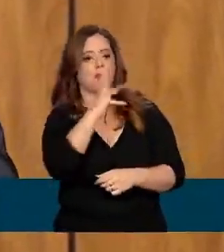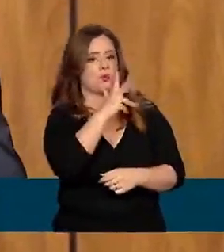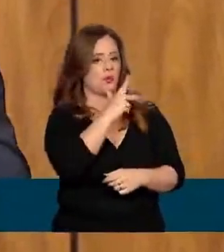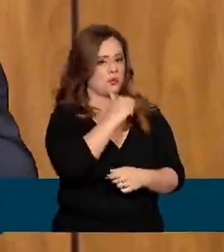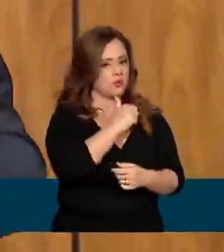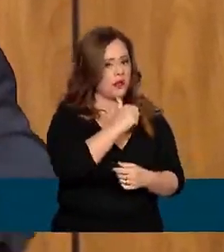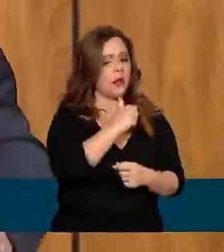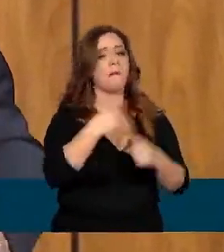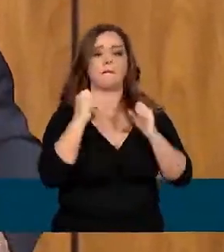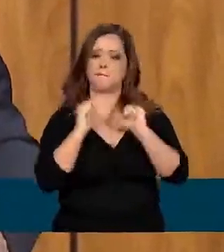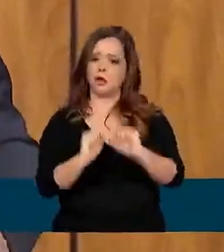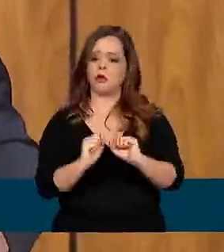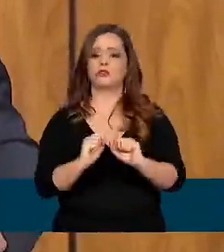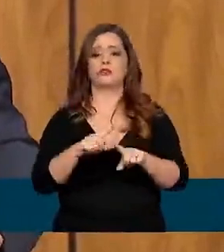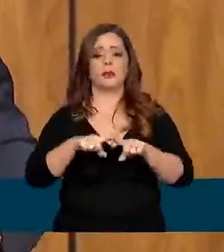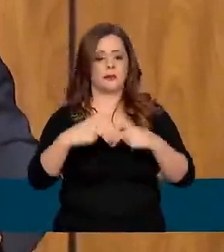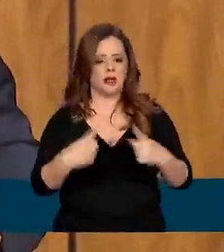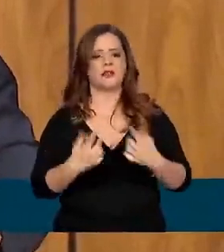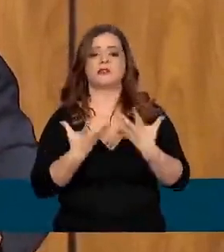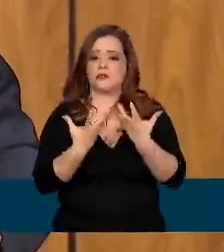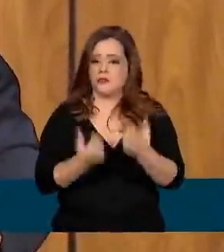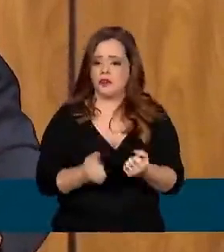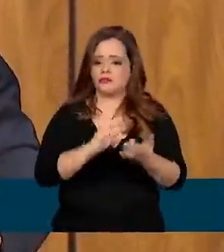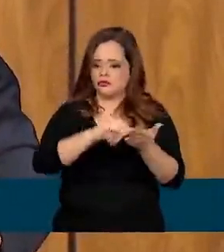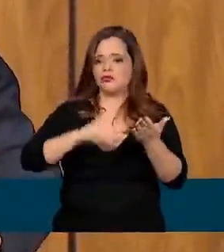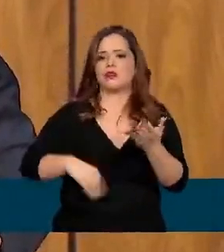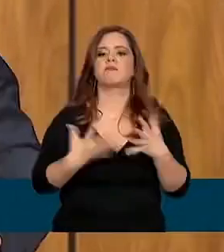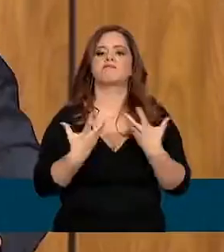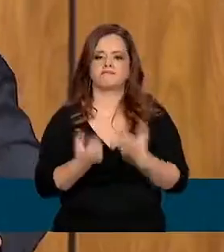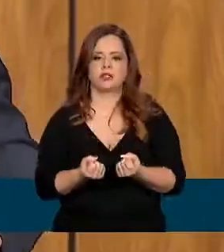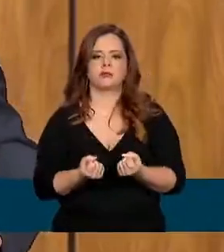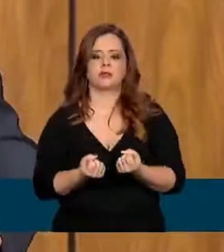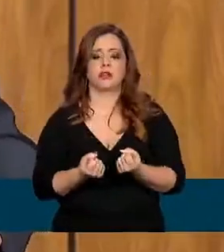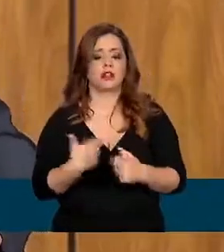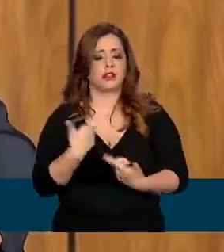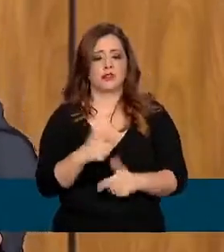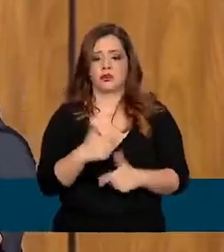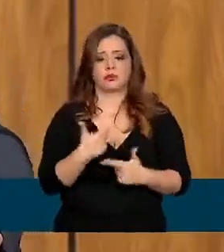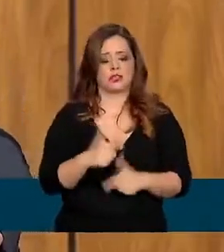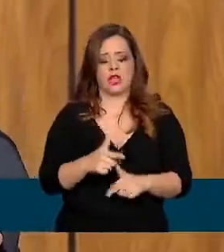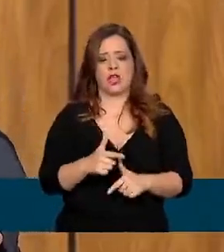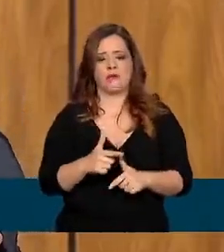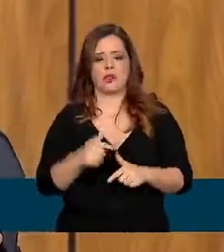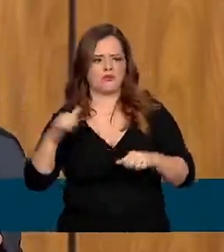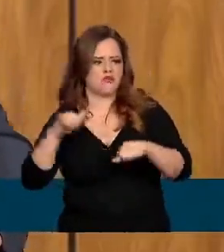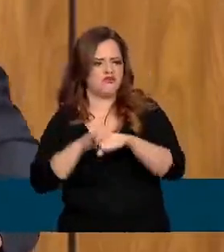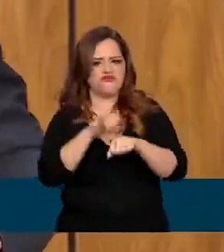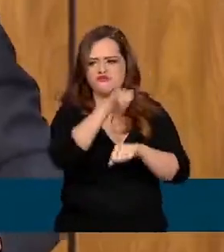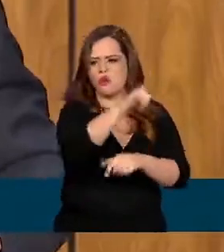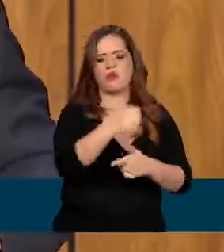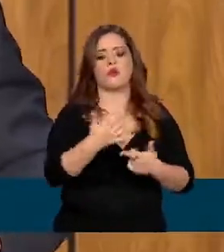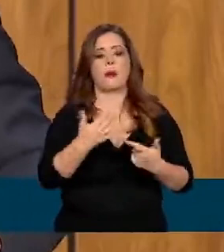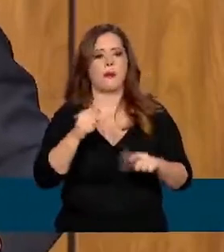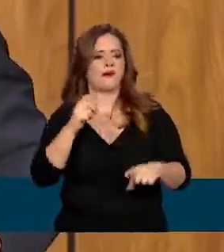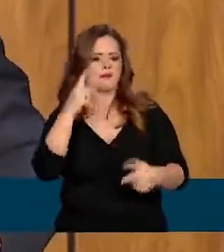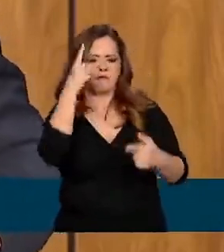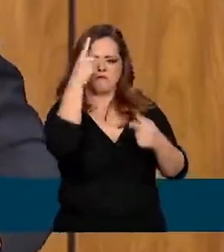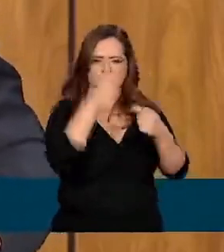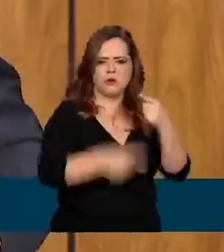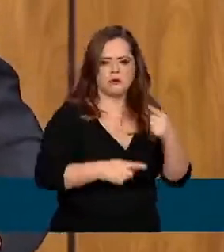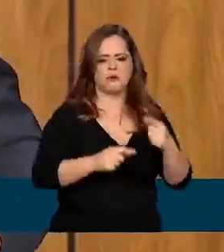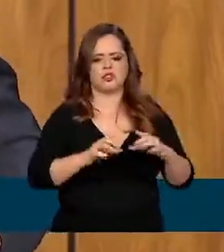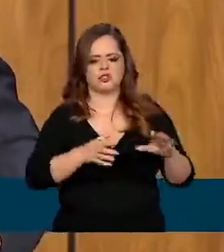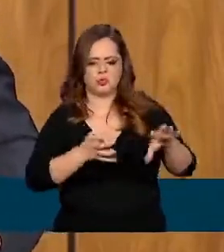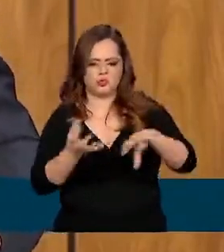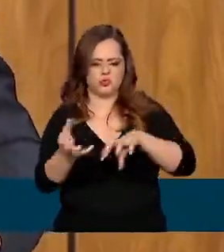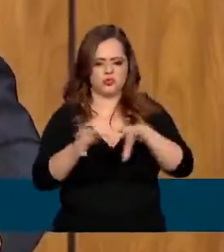pode demorar um pouco mas que nós vamos tirar nós vamos não vai ter mais sobre voo nós vamos proibir as barcaça